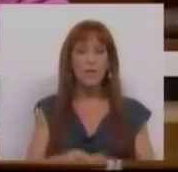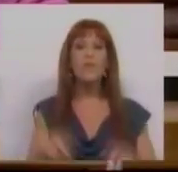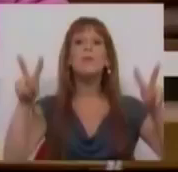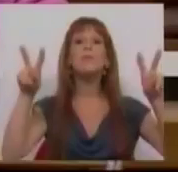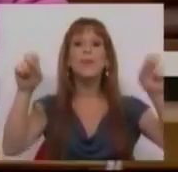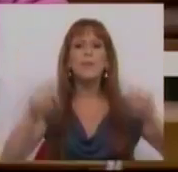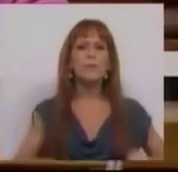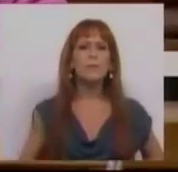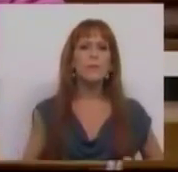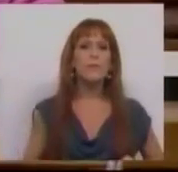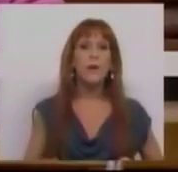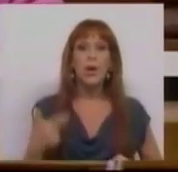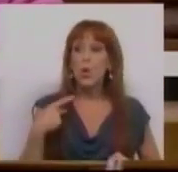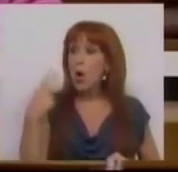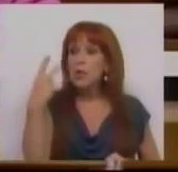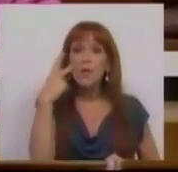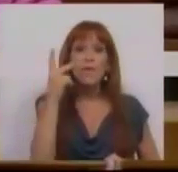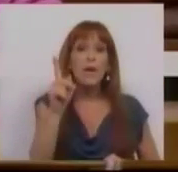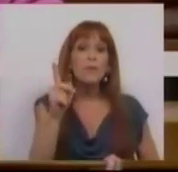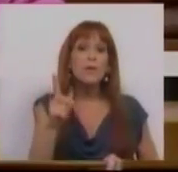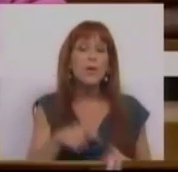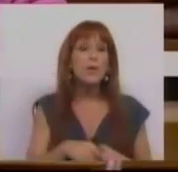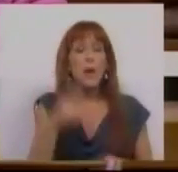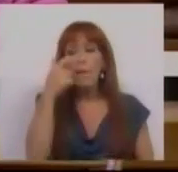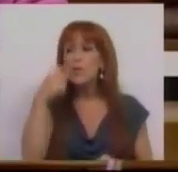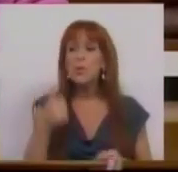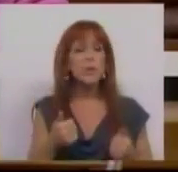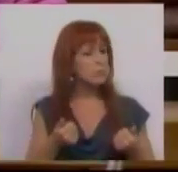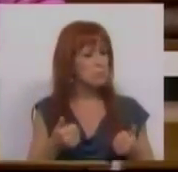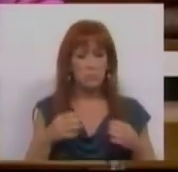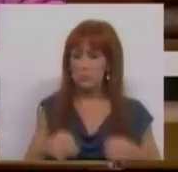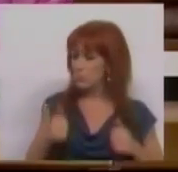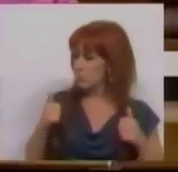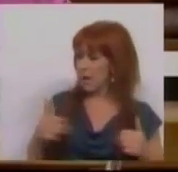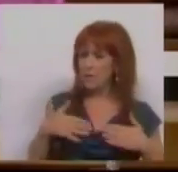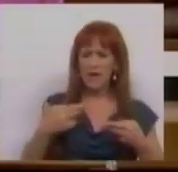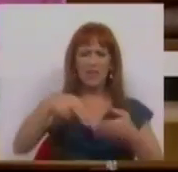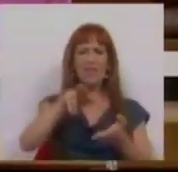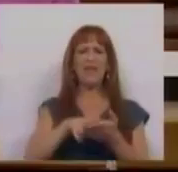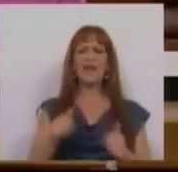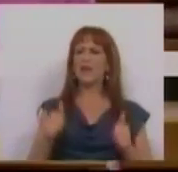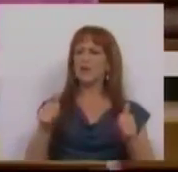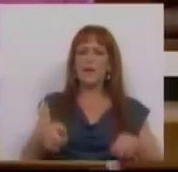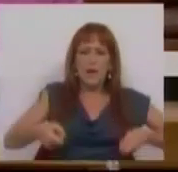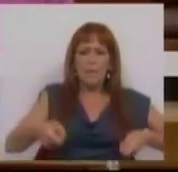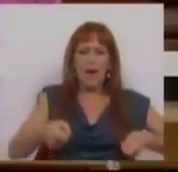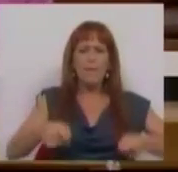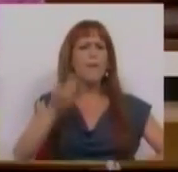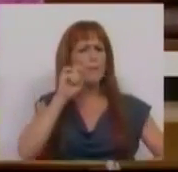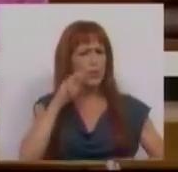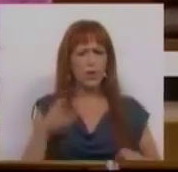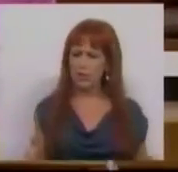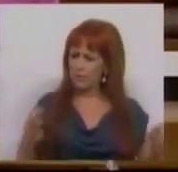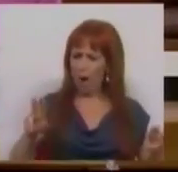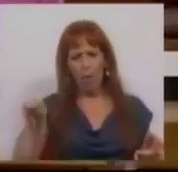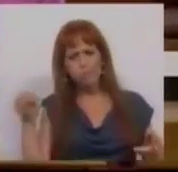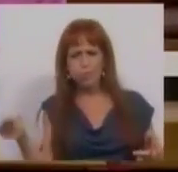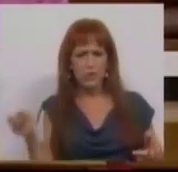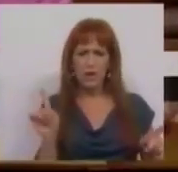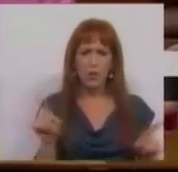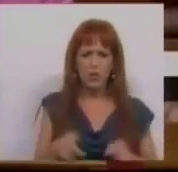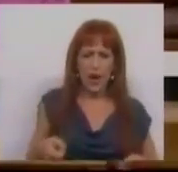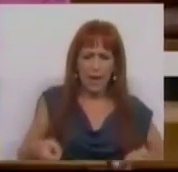a citar: o que nós vimos foram pessoas bem instaladas, bem deitadas, em macas com proteção anti-queda,